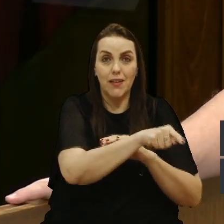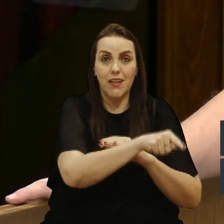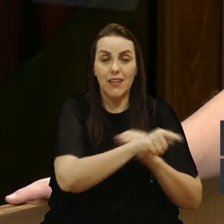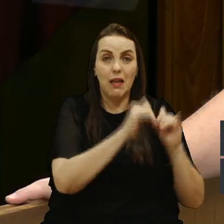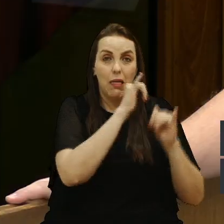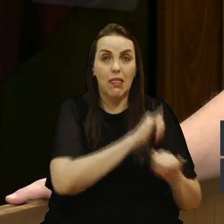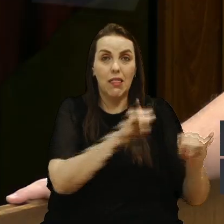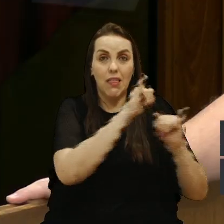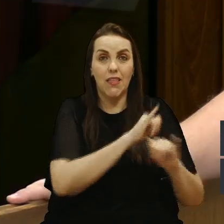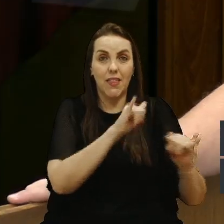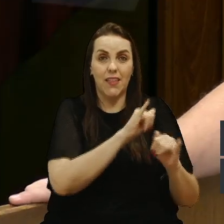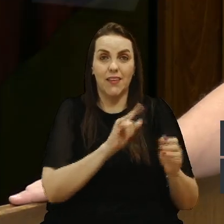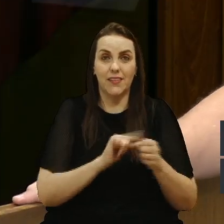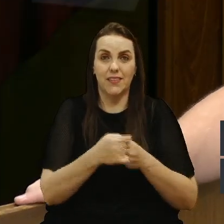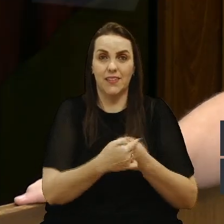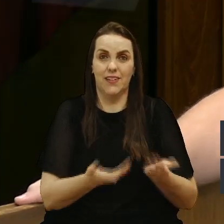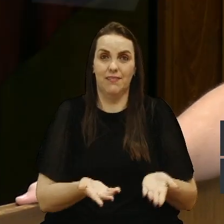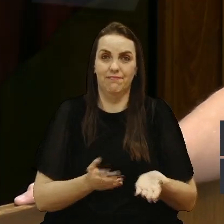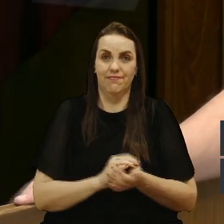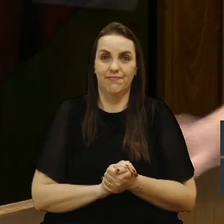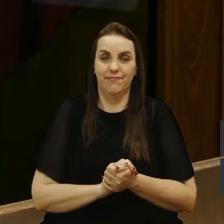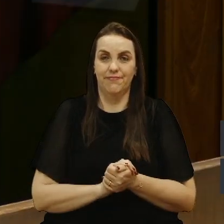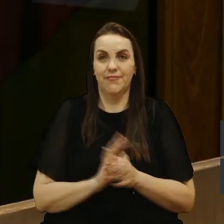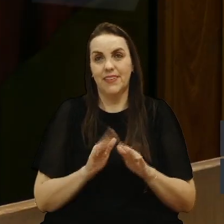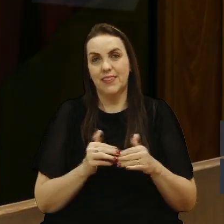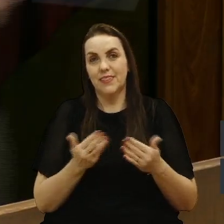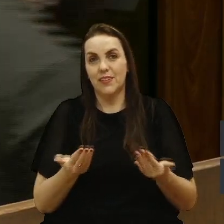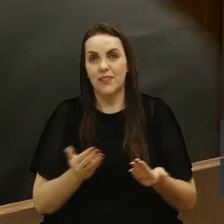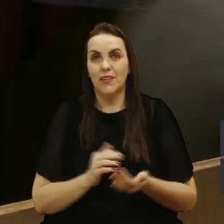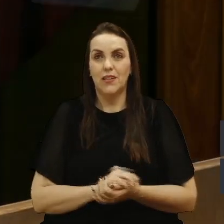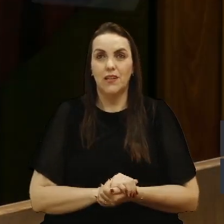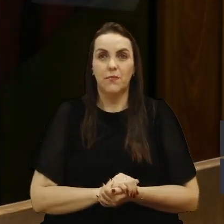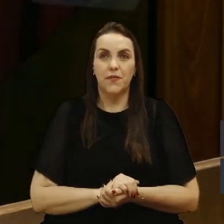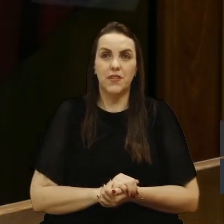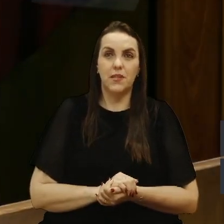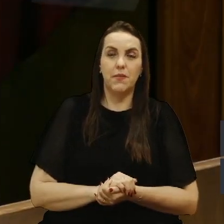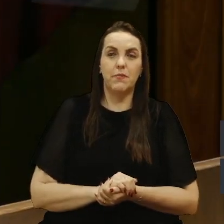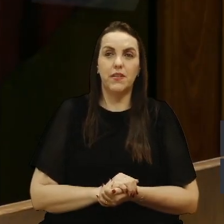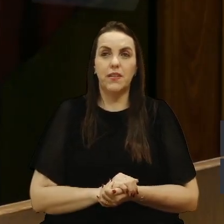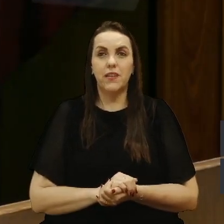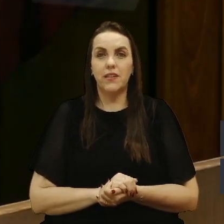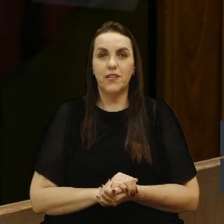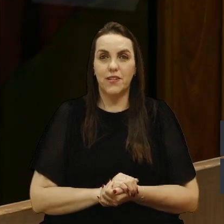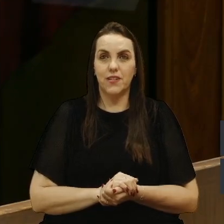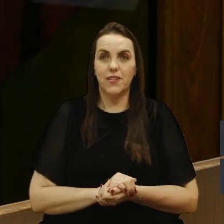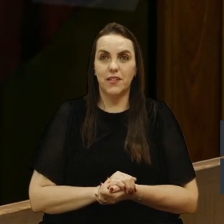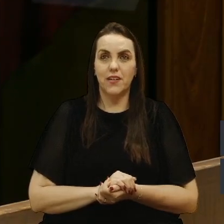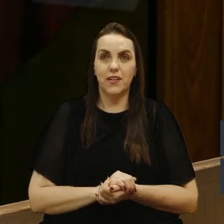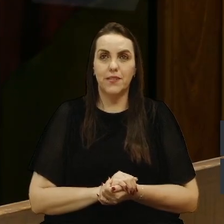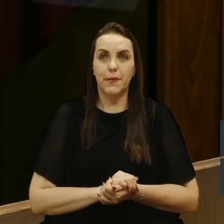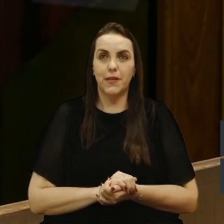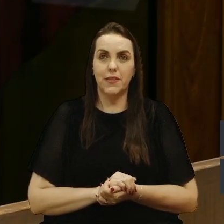cidade. E daí, eu sou um chato de galocha que fico fazendo emenda.